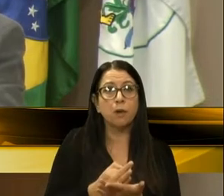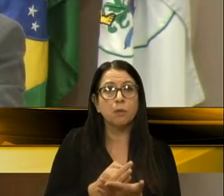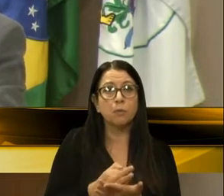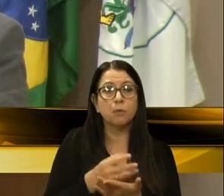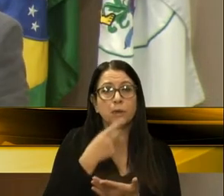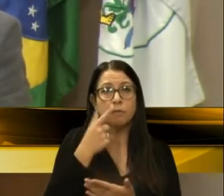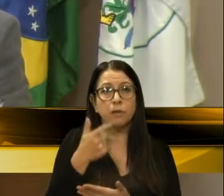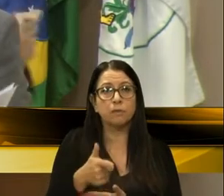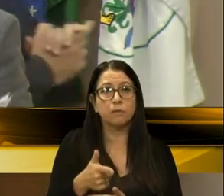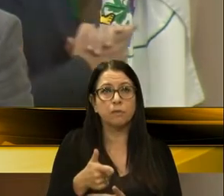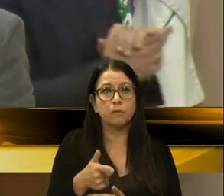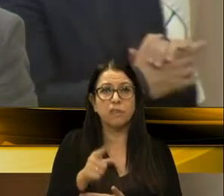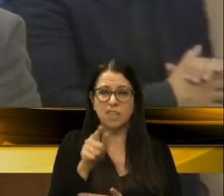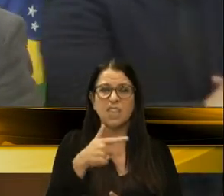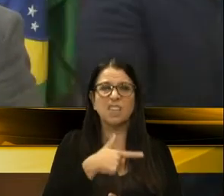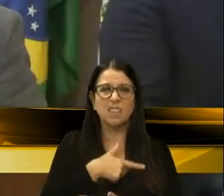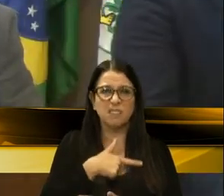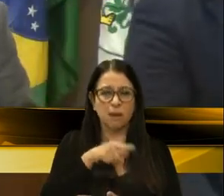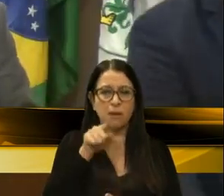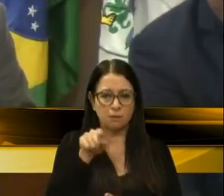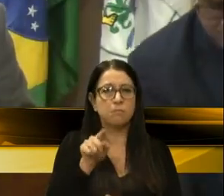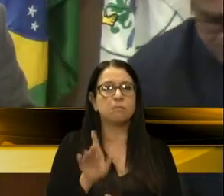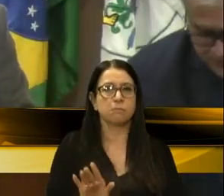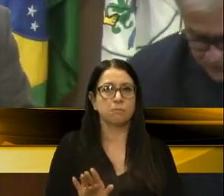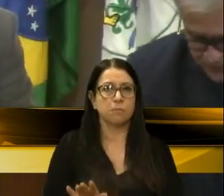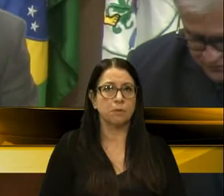ela repete, que feio isso.